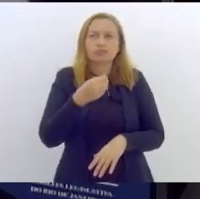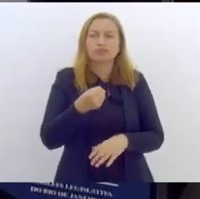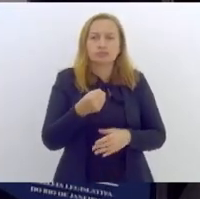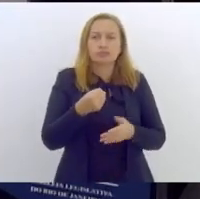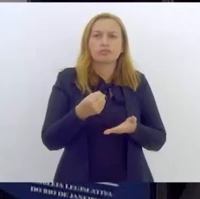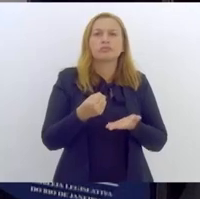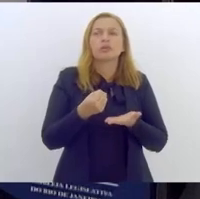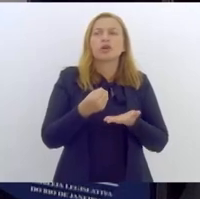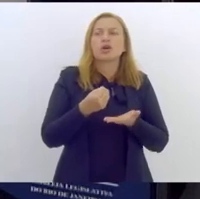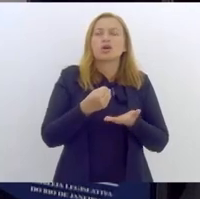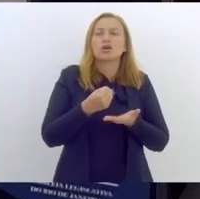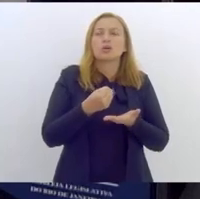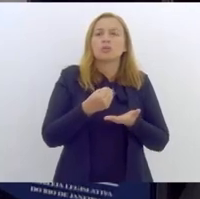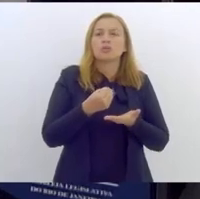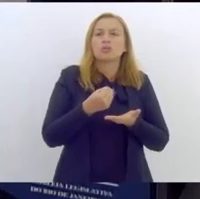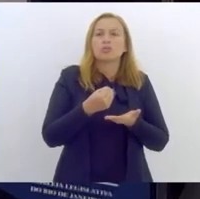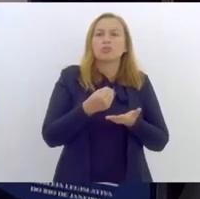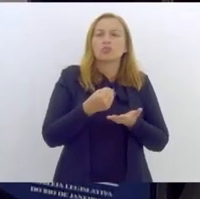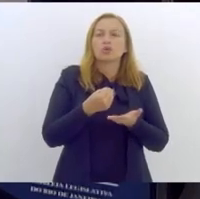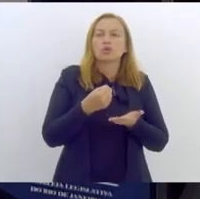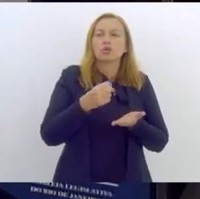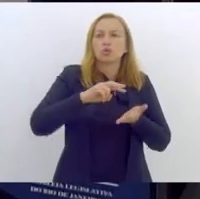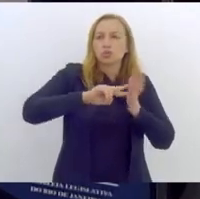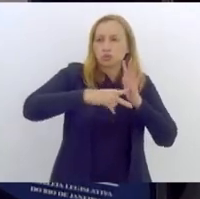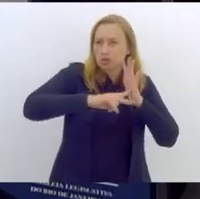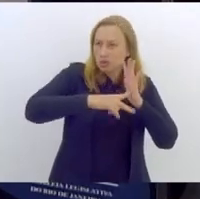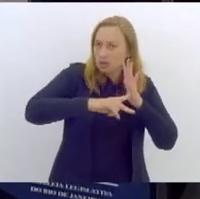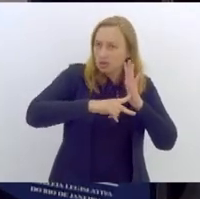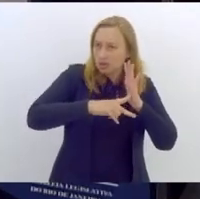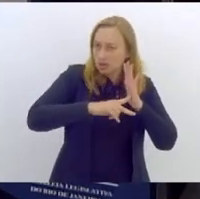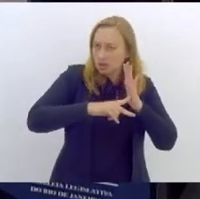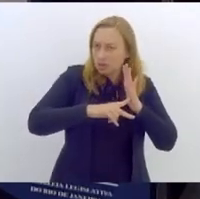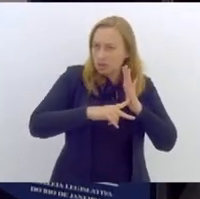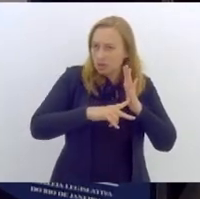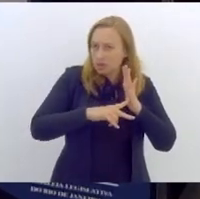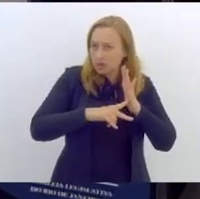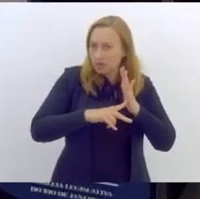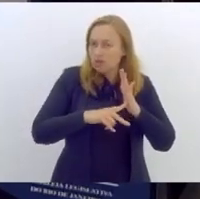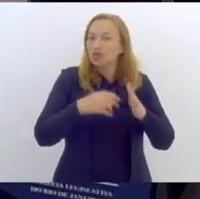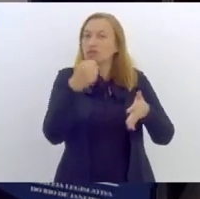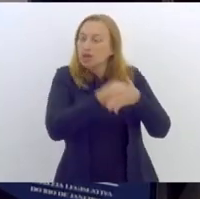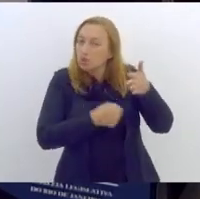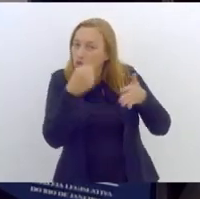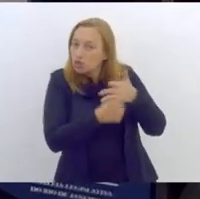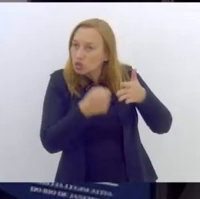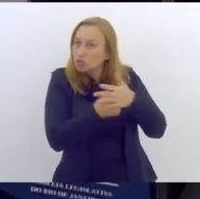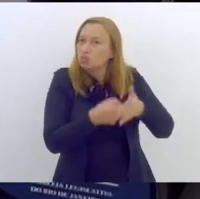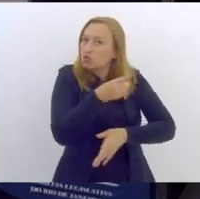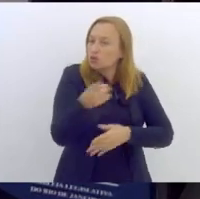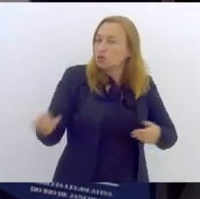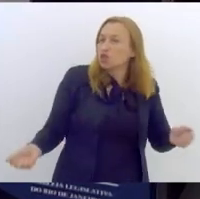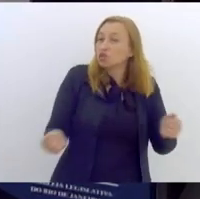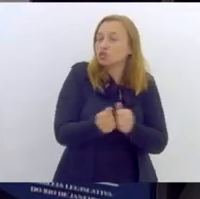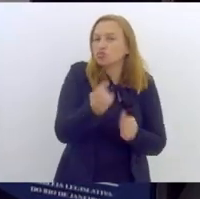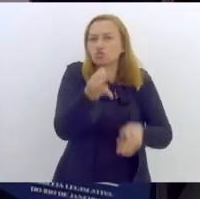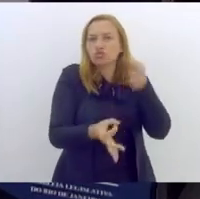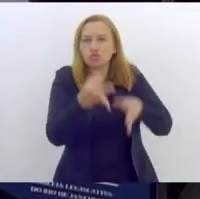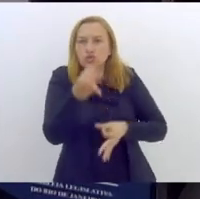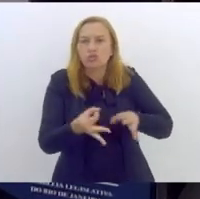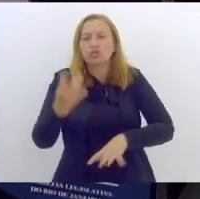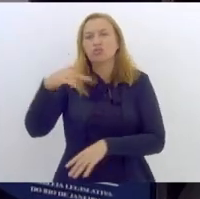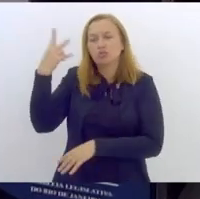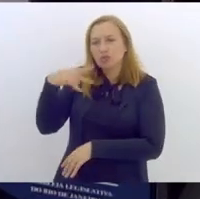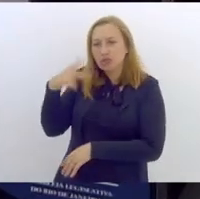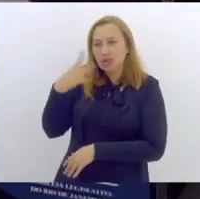sindicalização e lembrar vocês que existem acopó tá que é quem está brigando pelos candidatos juridicamente politicamente